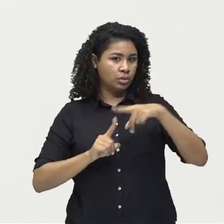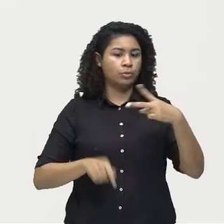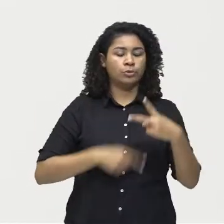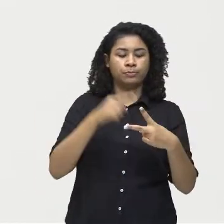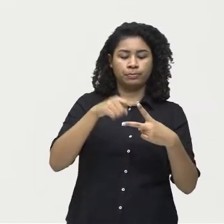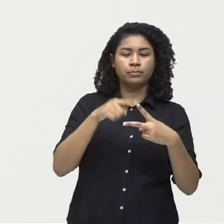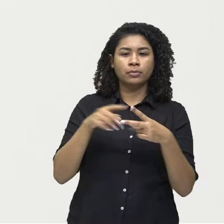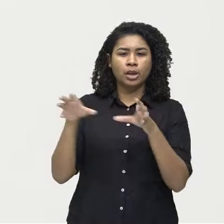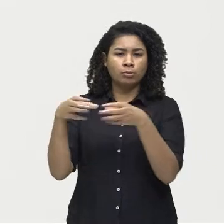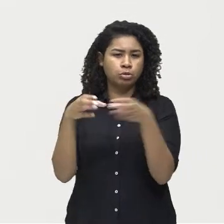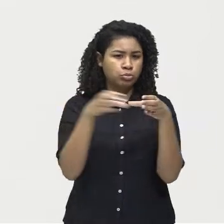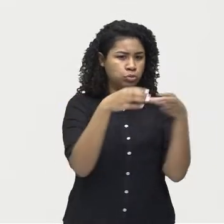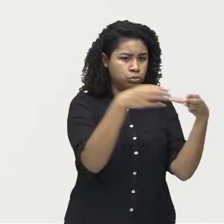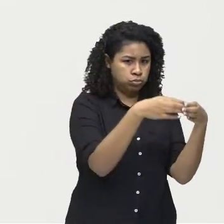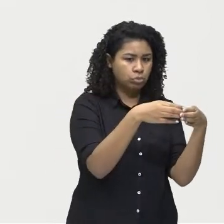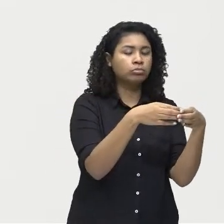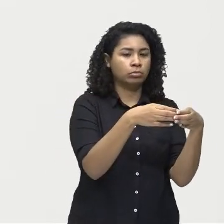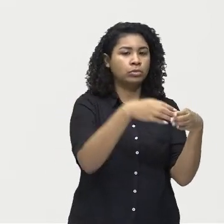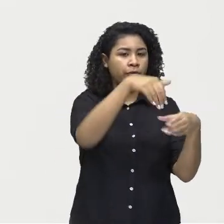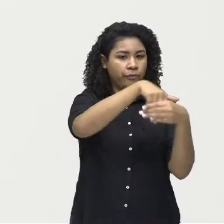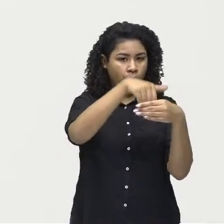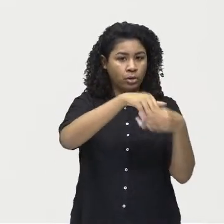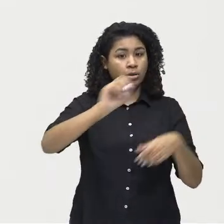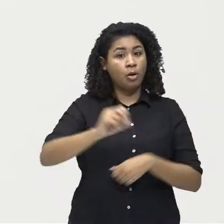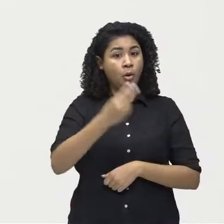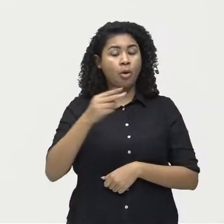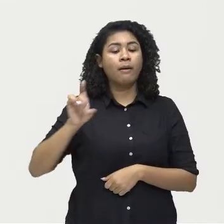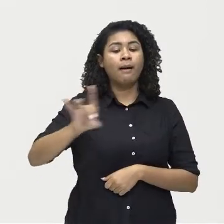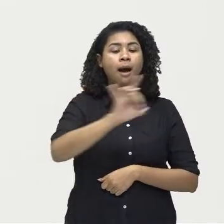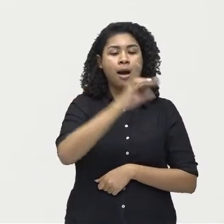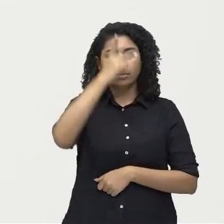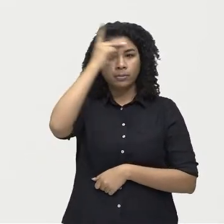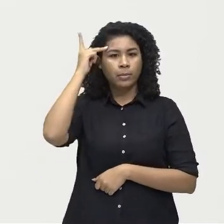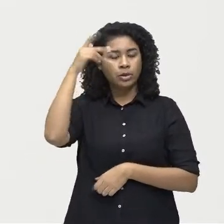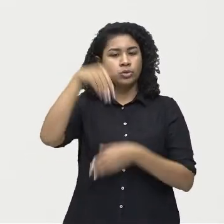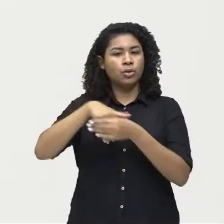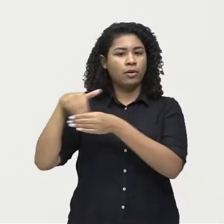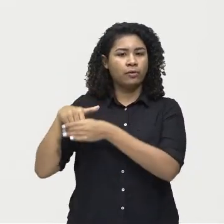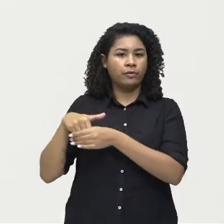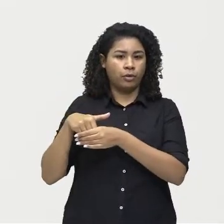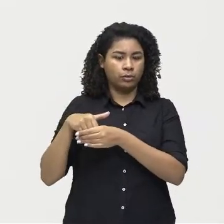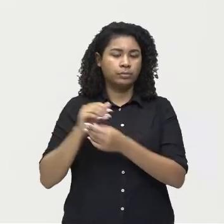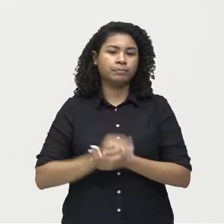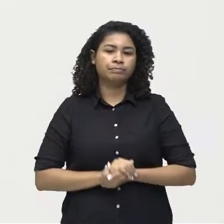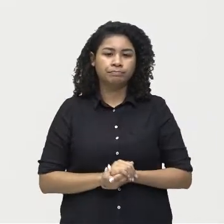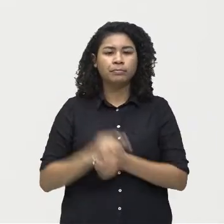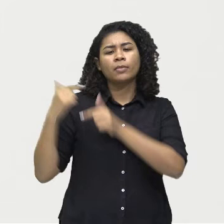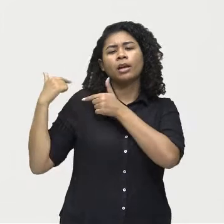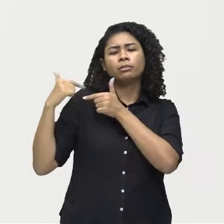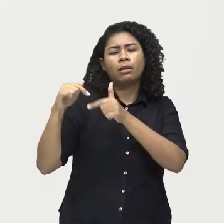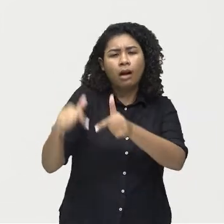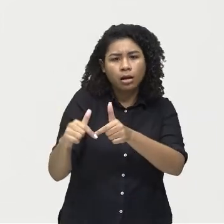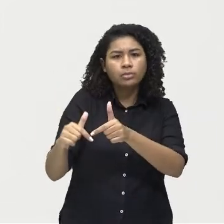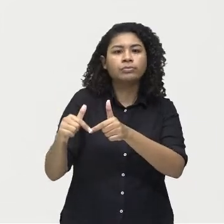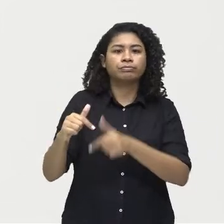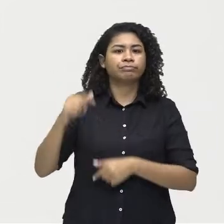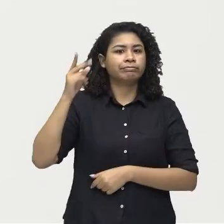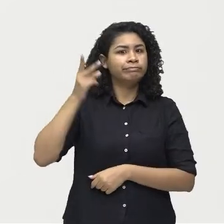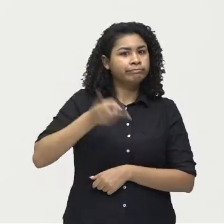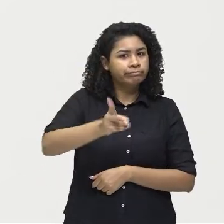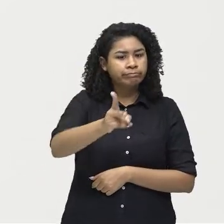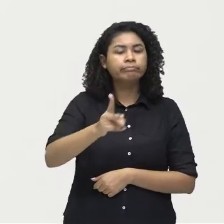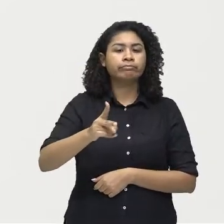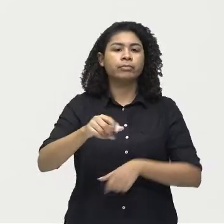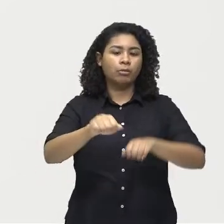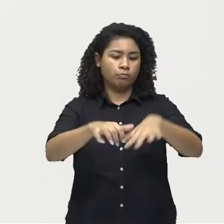estado ou por cabeça. Gente, tradicionalmente, no antigo regime, quando essa Assembleia era convocada, que não era uma coisa tão